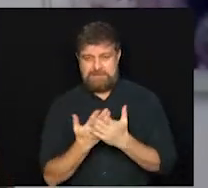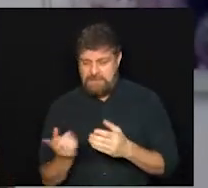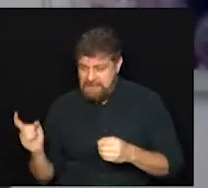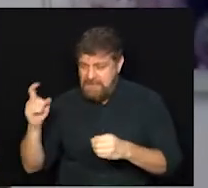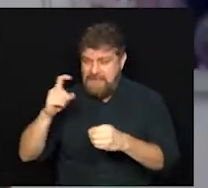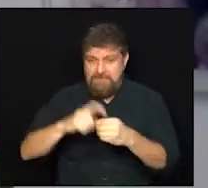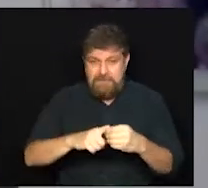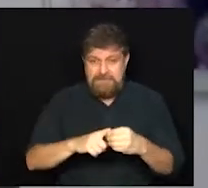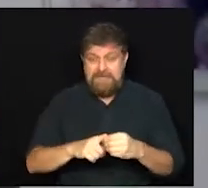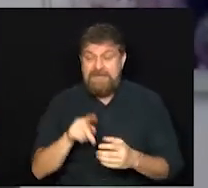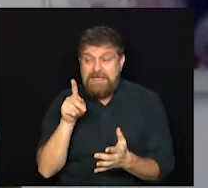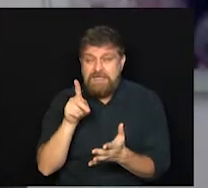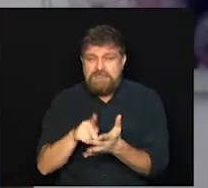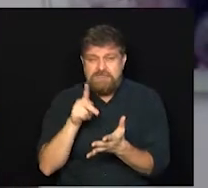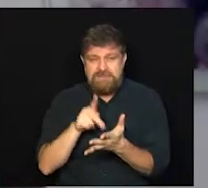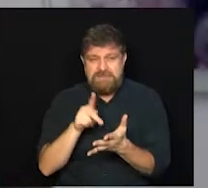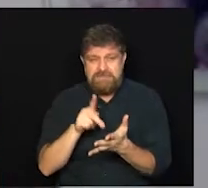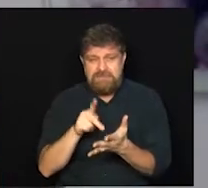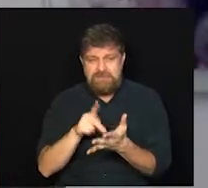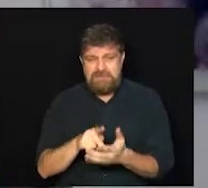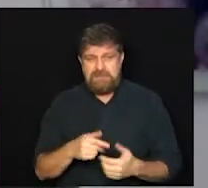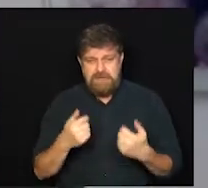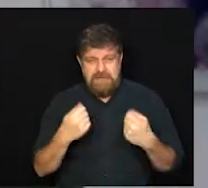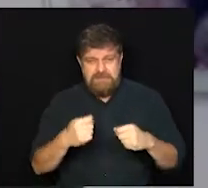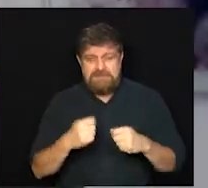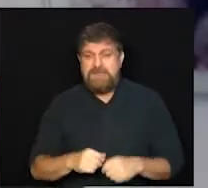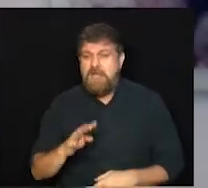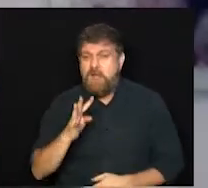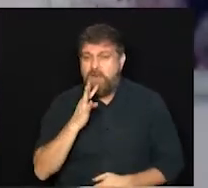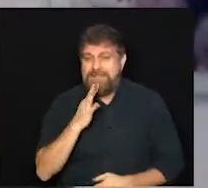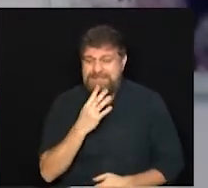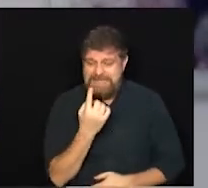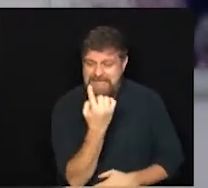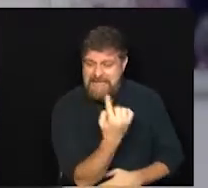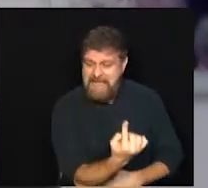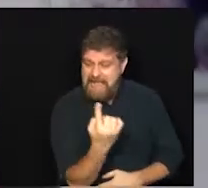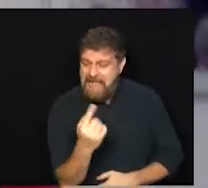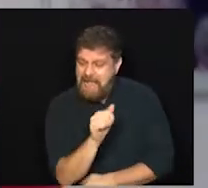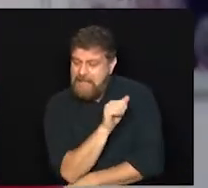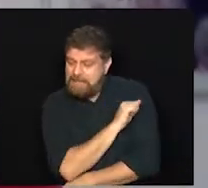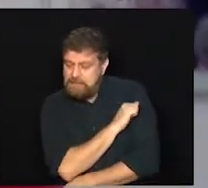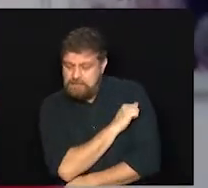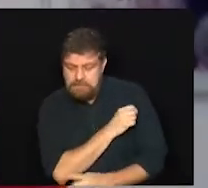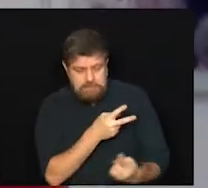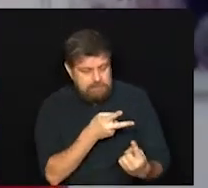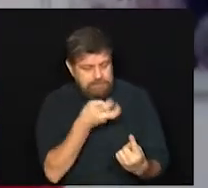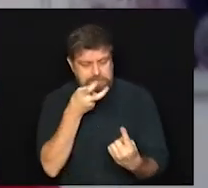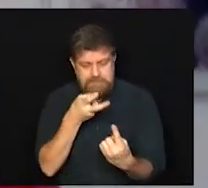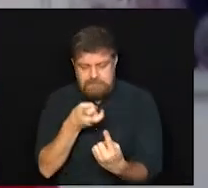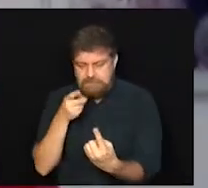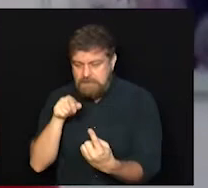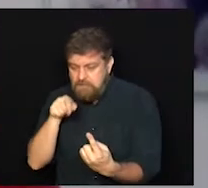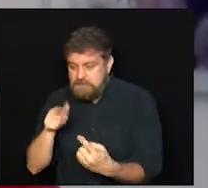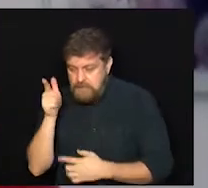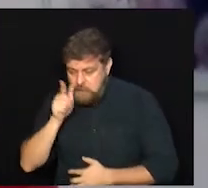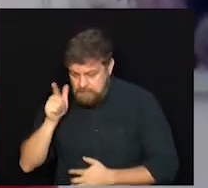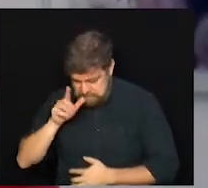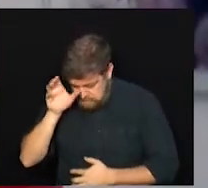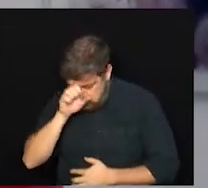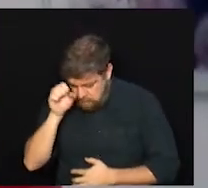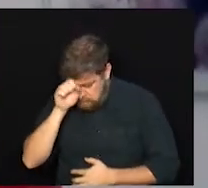ser realmente, acho que a necessidade assim, de conhecer cada aluno, ver até o que ele conseguiu, entre aspas,